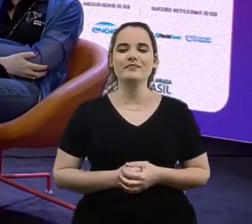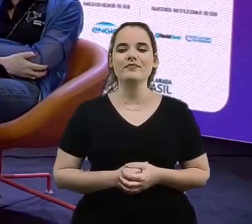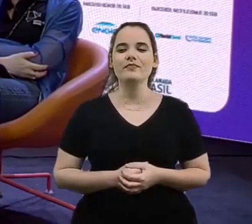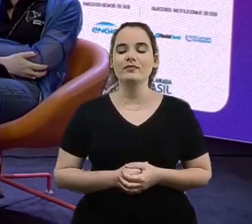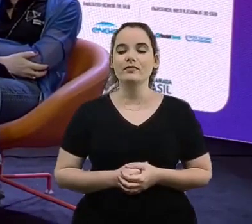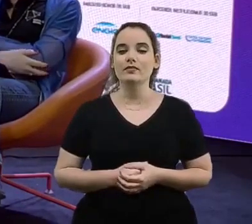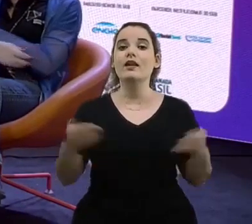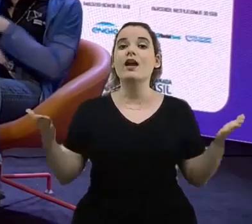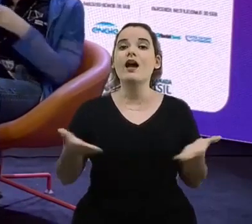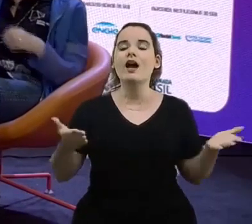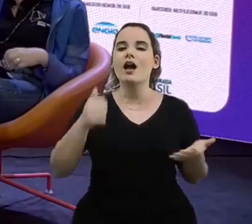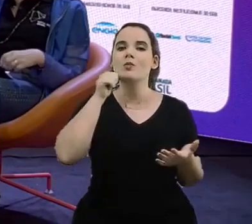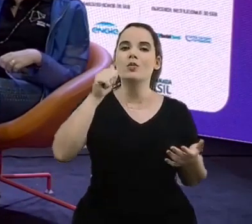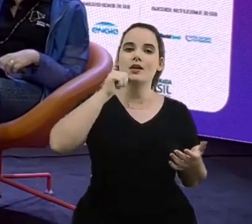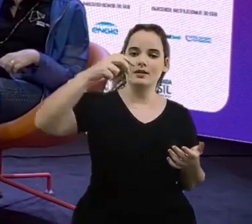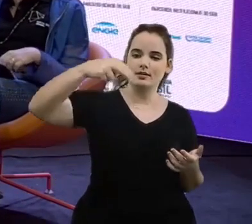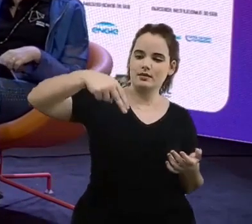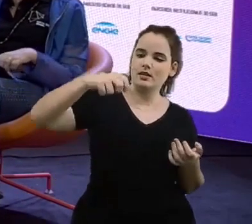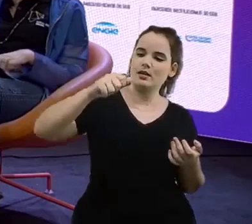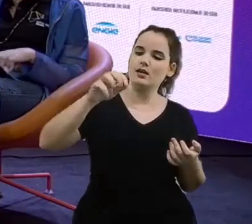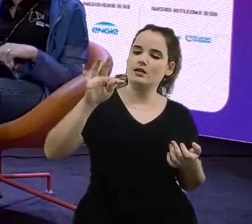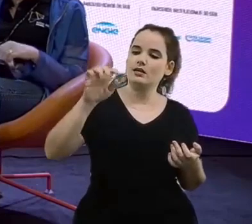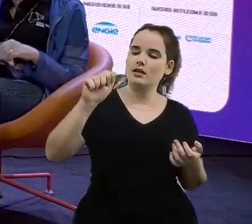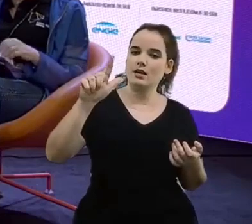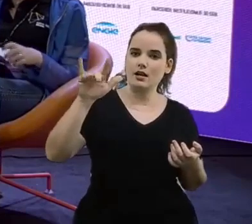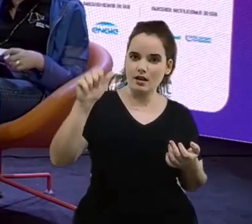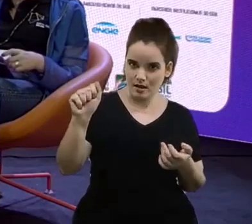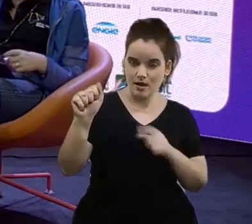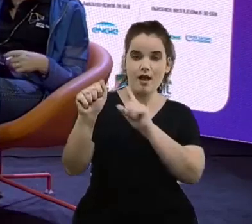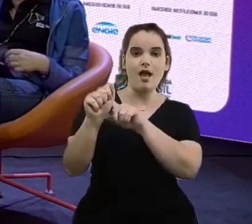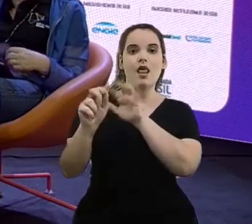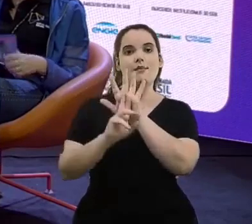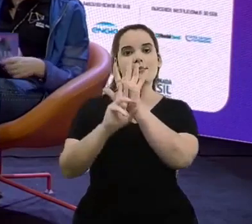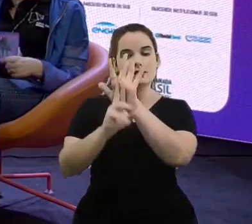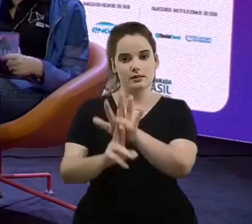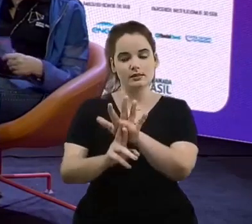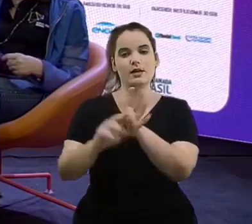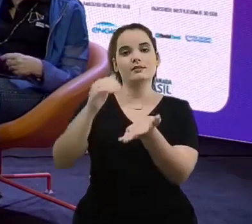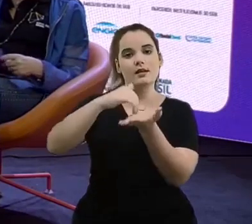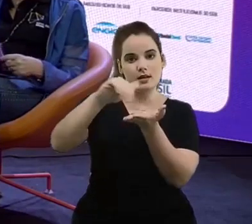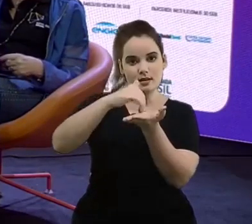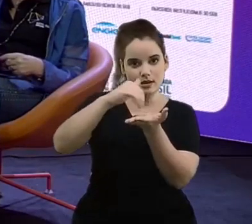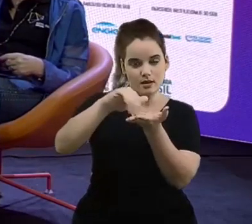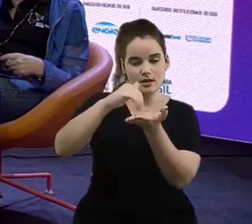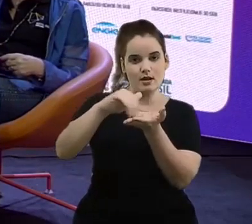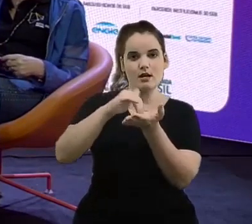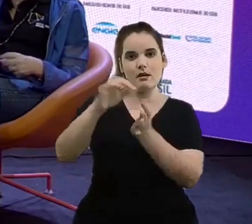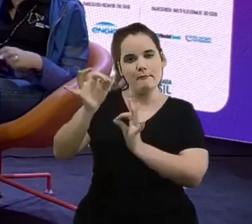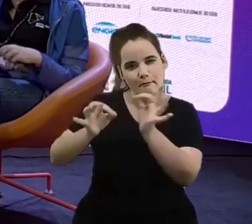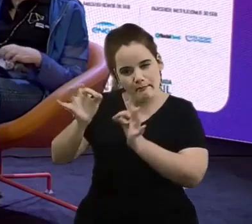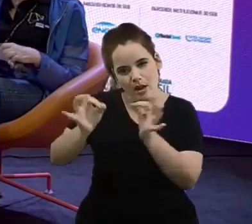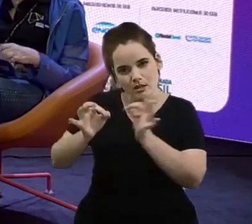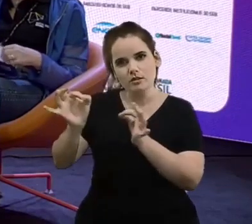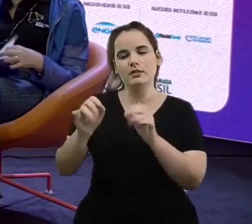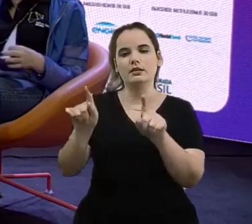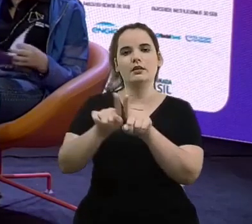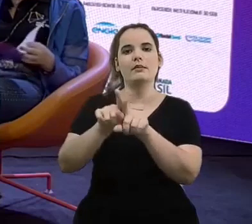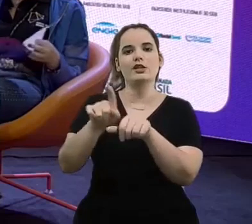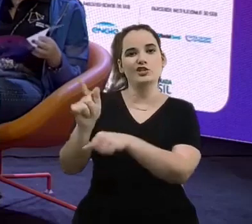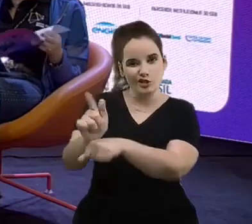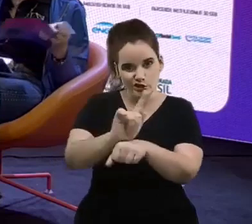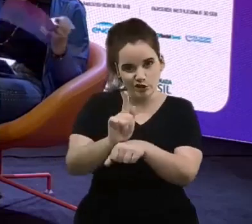Lacchini, representando a Secretaria de Planejamento e Gestão do Rio de Janeiro, que desenvolveu uma solução de dados